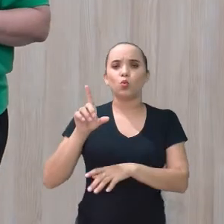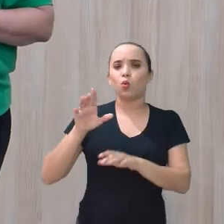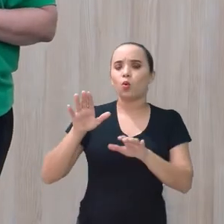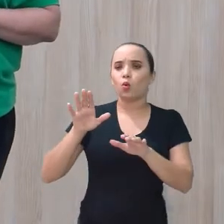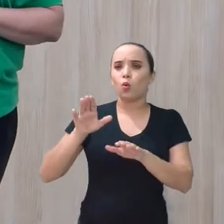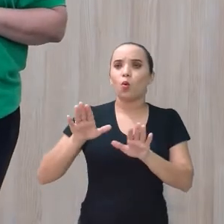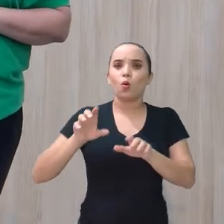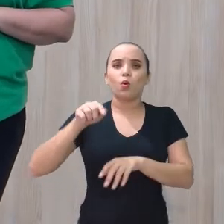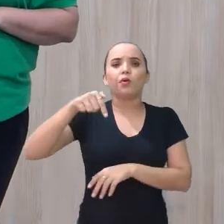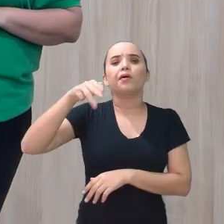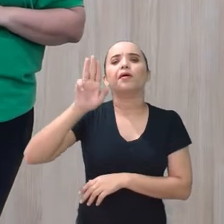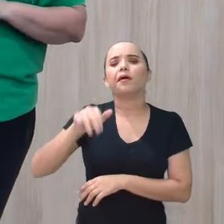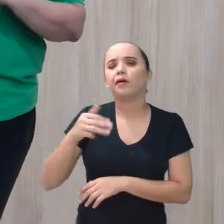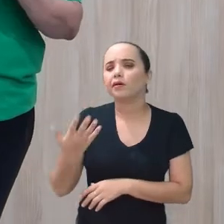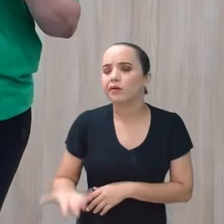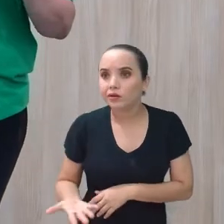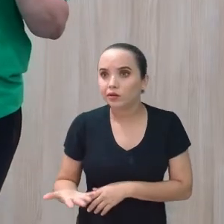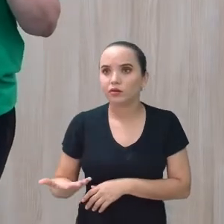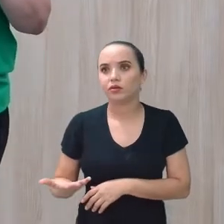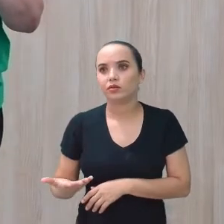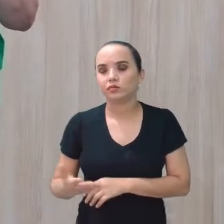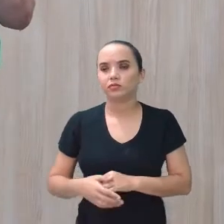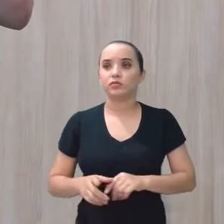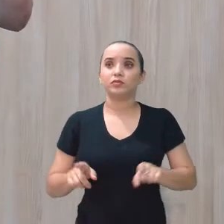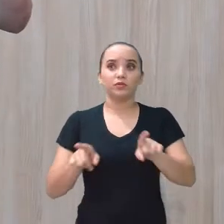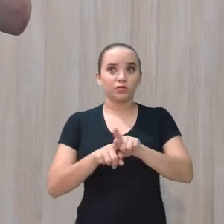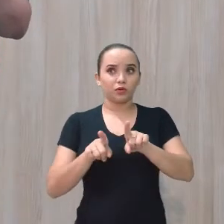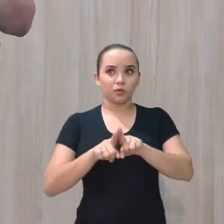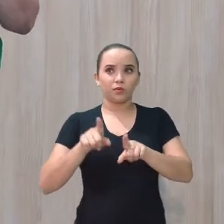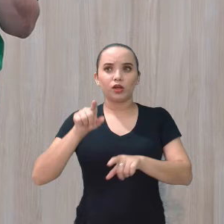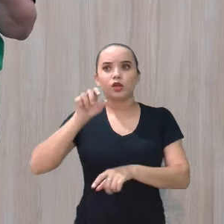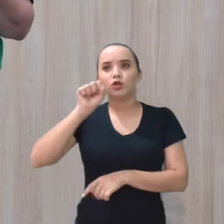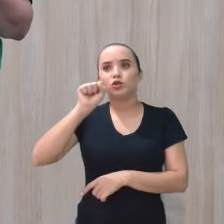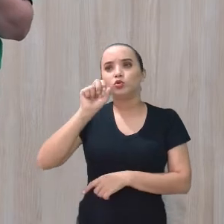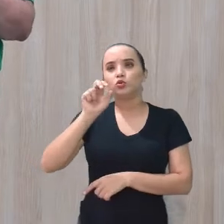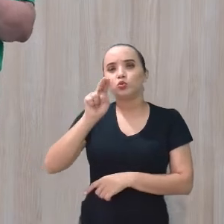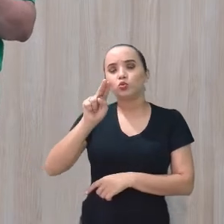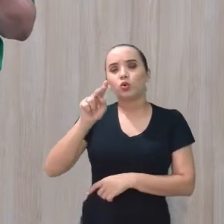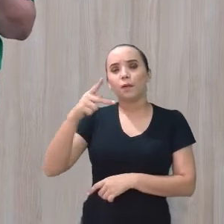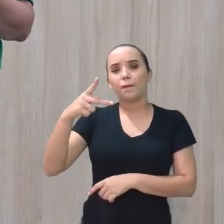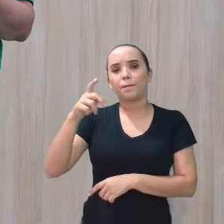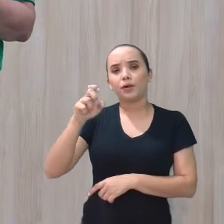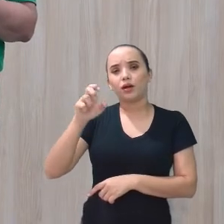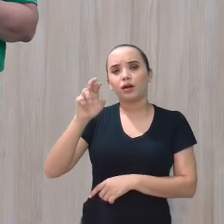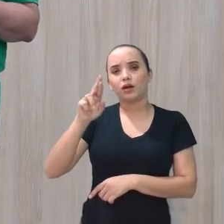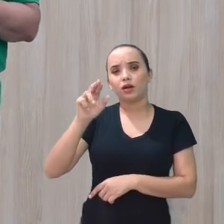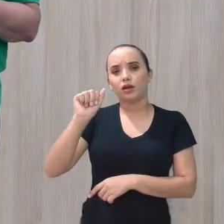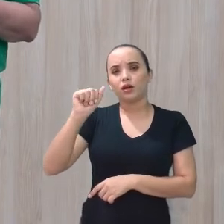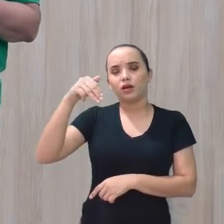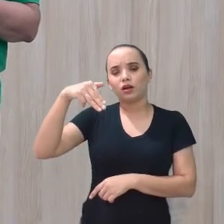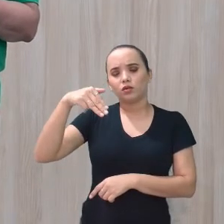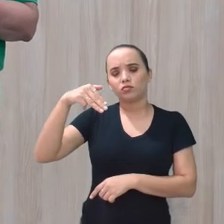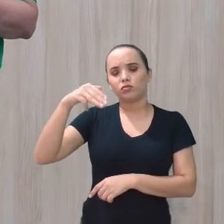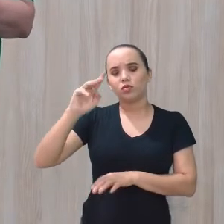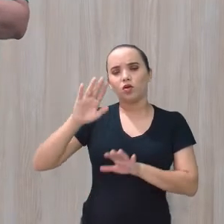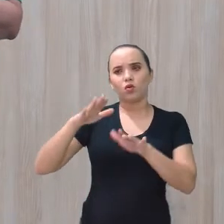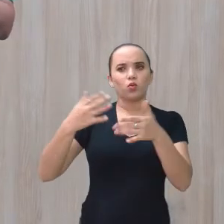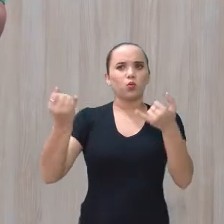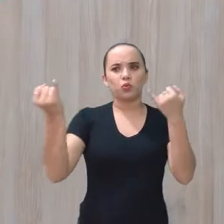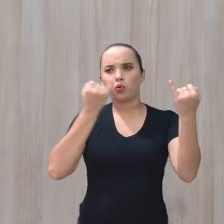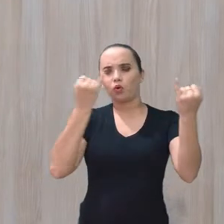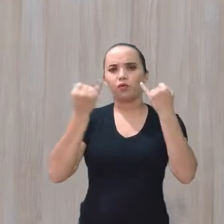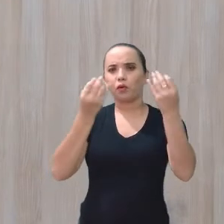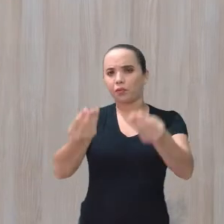macacos. E essa palavra superam, qual é a informação que traz para a gente? É que